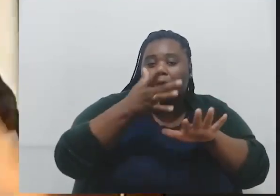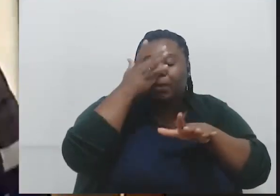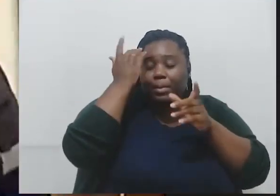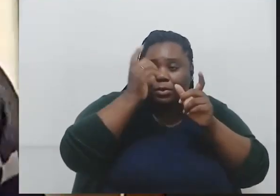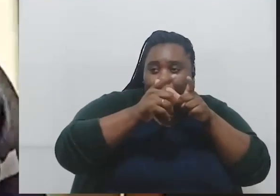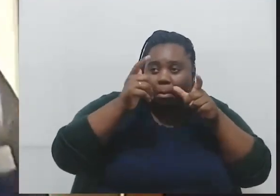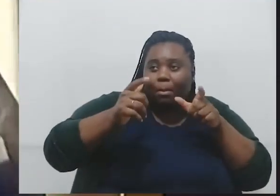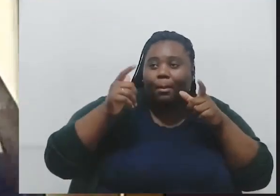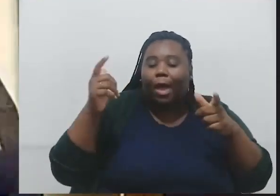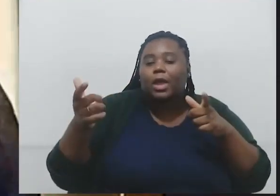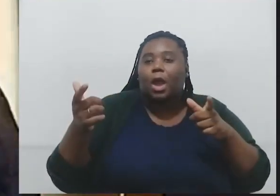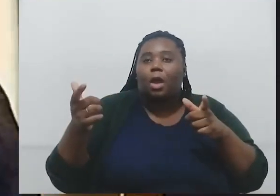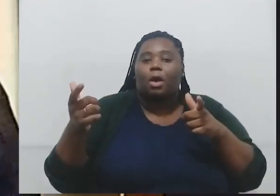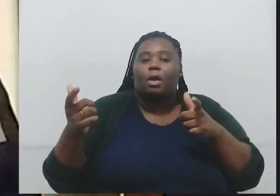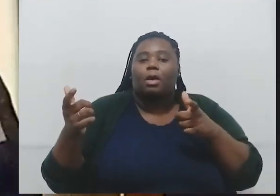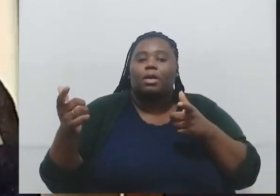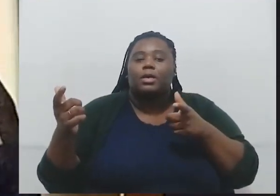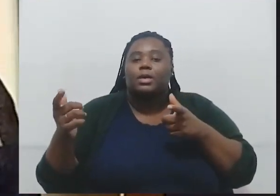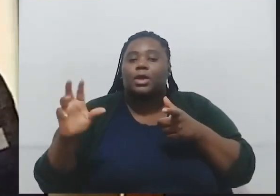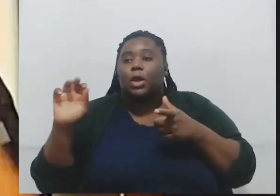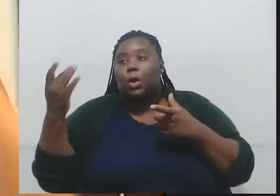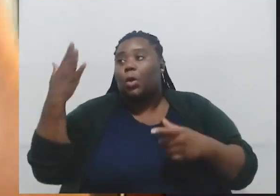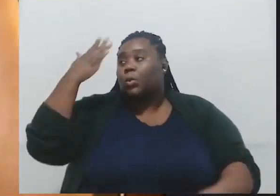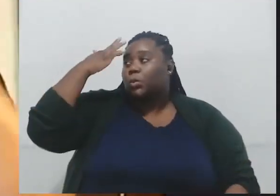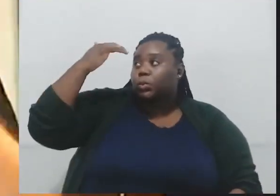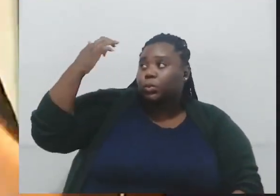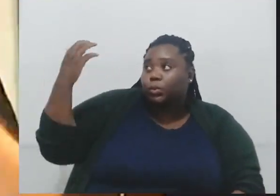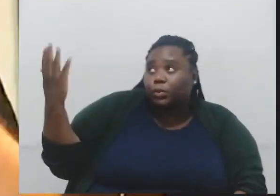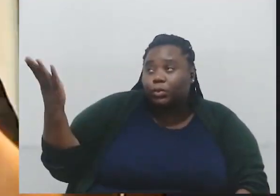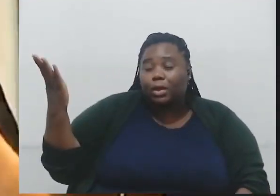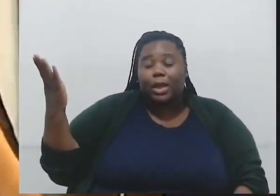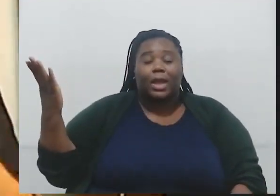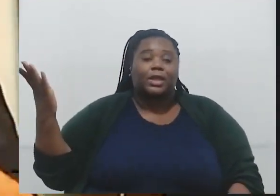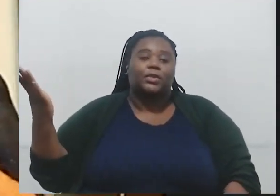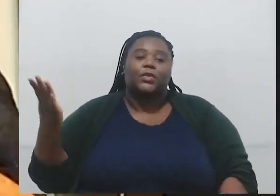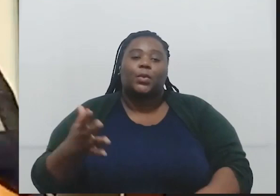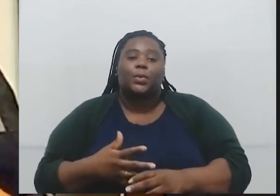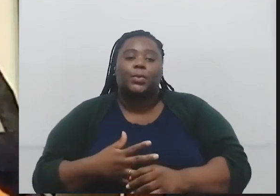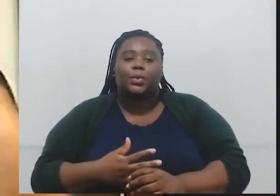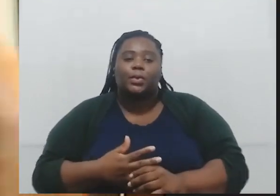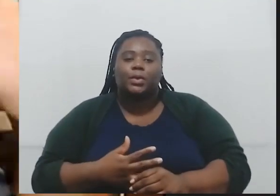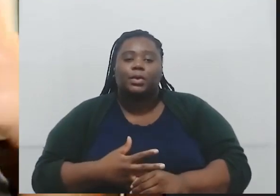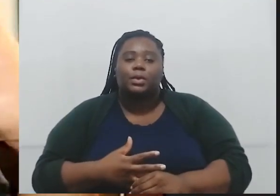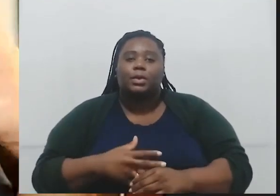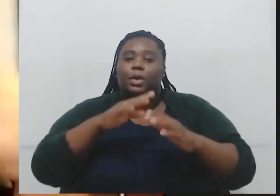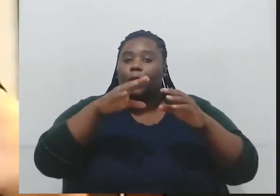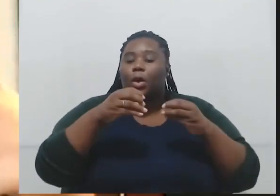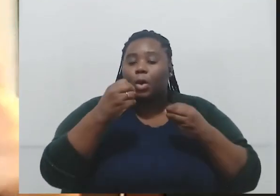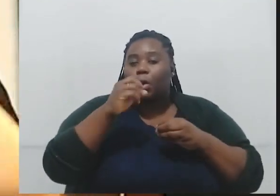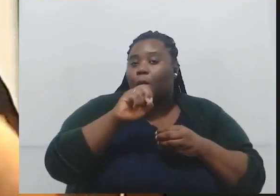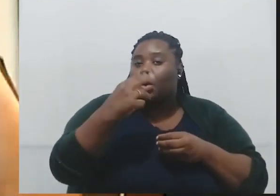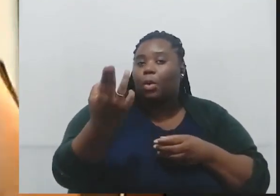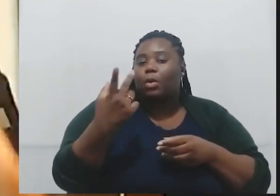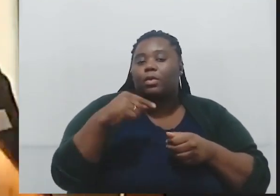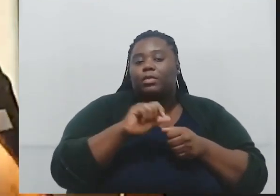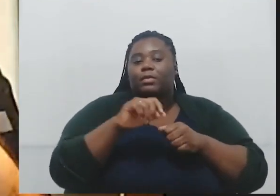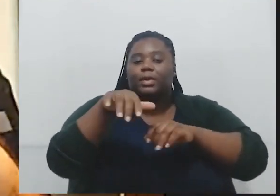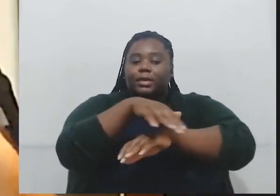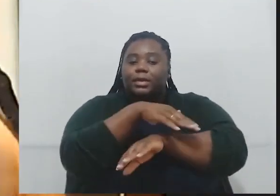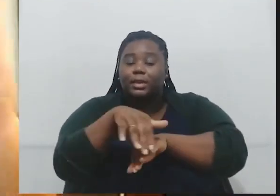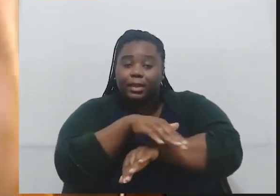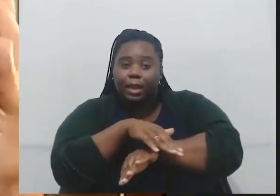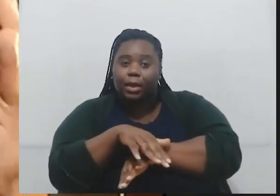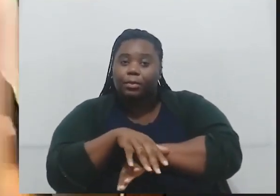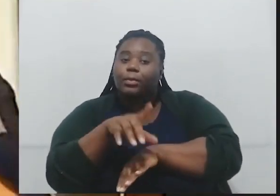sucesso, portanto, ou às vezes a gente faça uma coisa mais na rua, não sei. Ainda assim, essa é uma